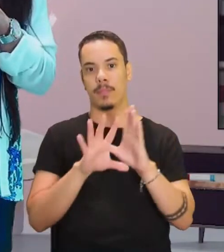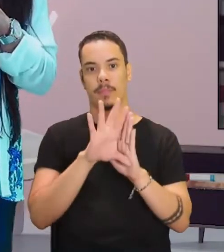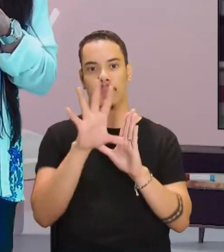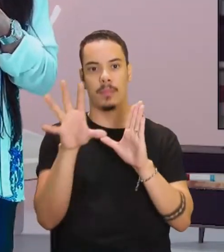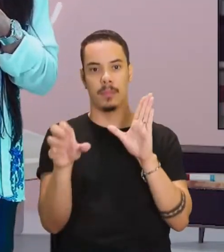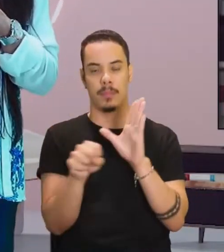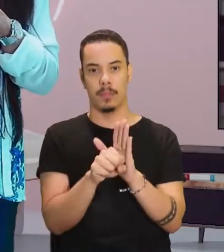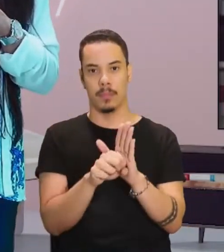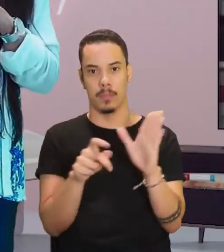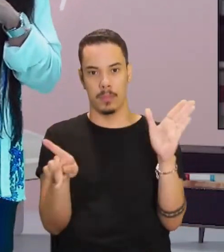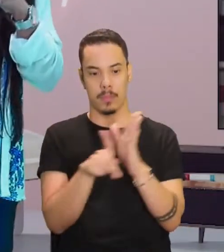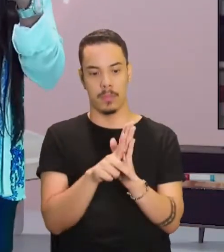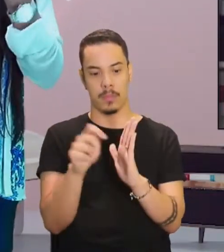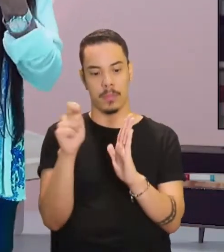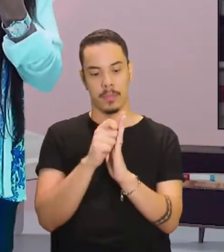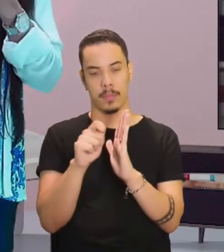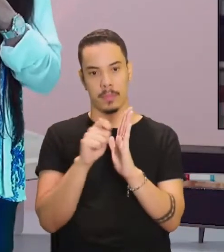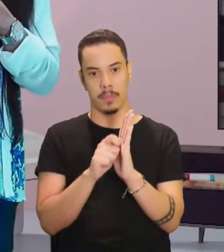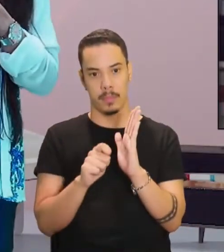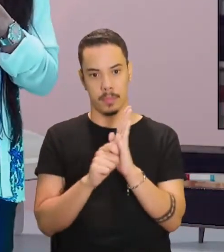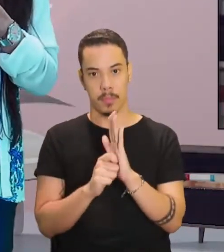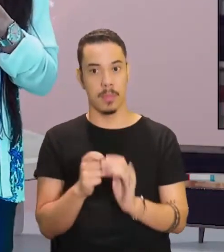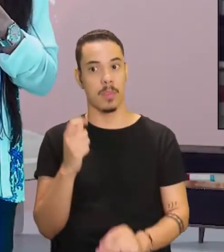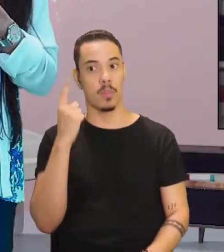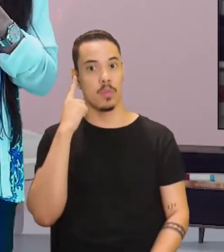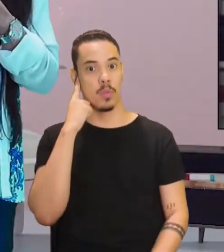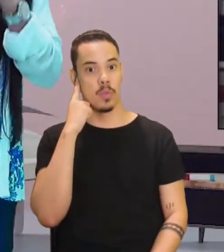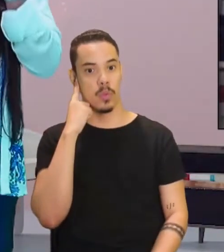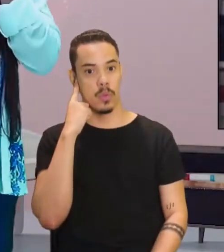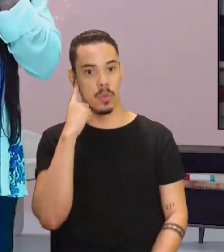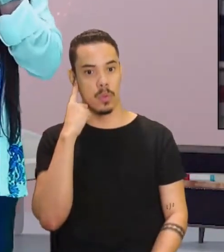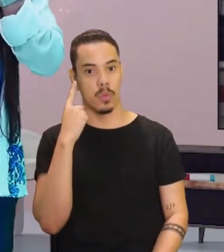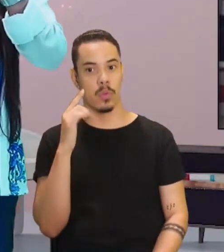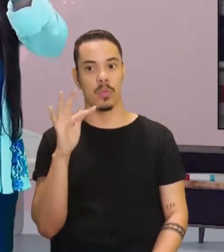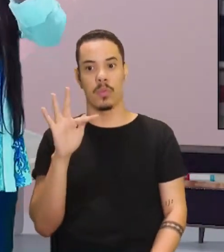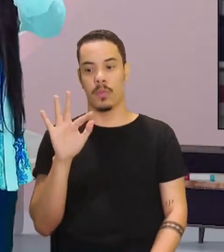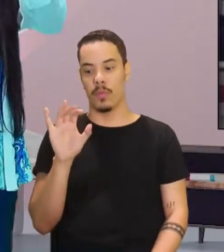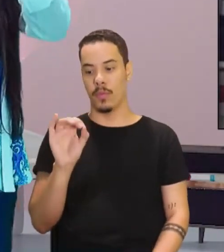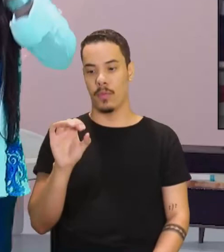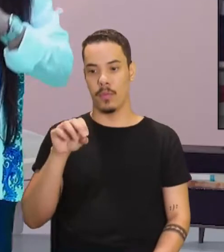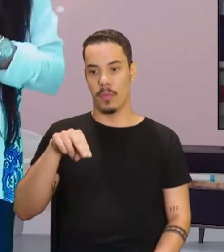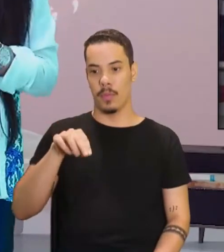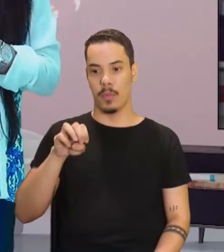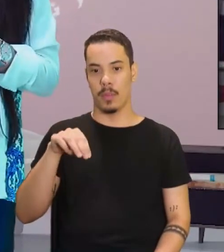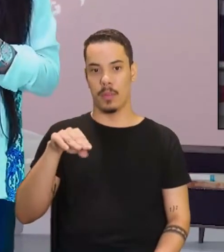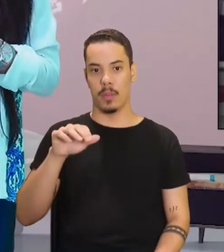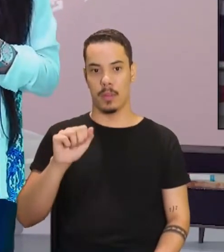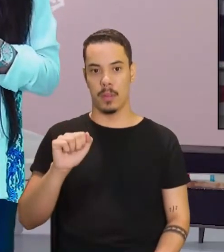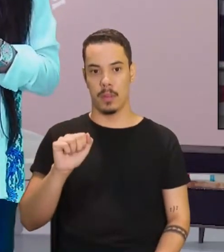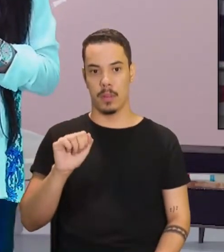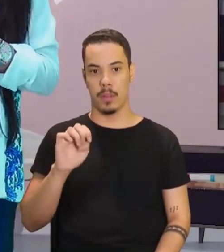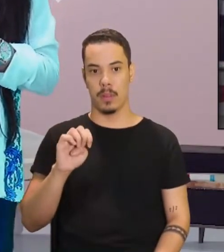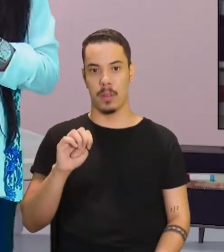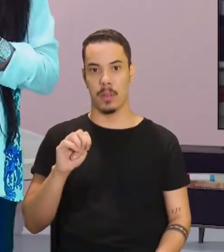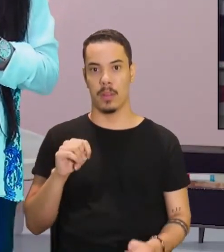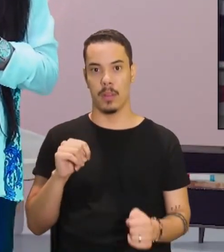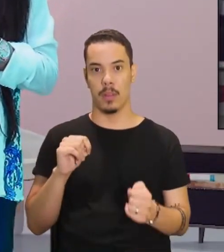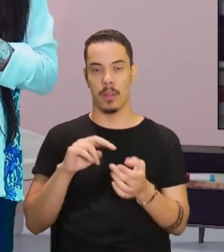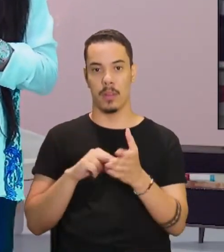da escrita. E E o o som, quer dizer, o fonema é menor unidade